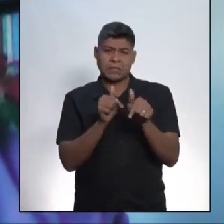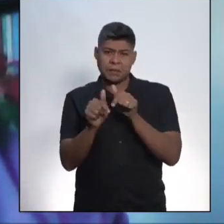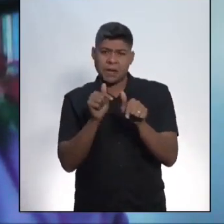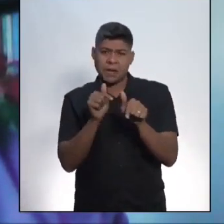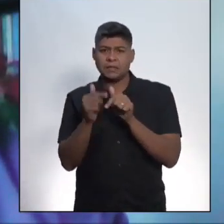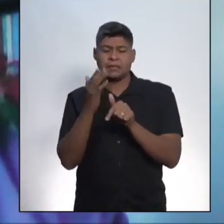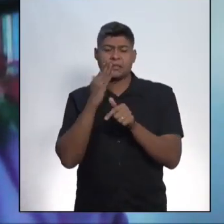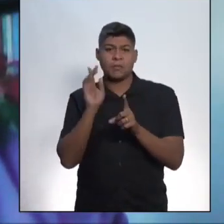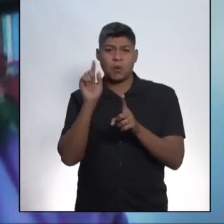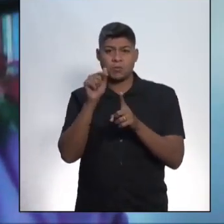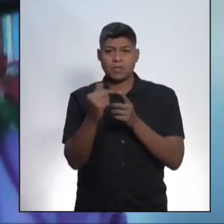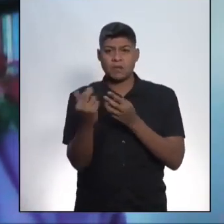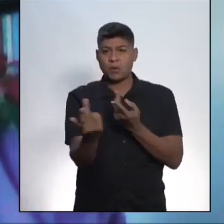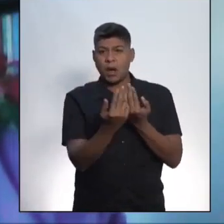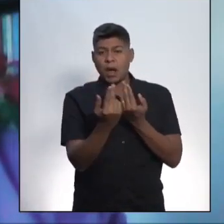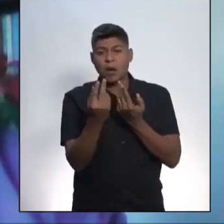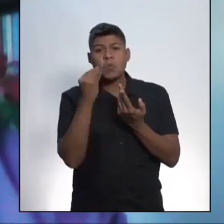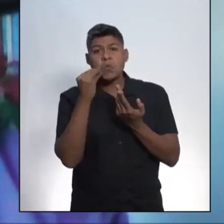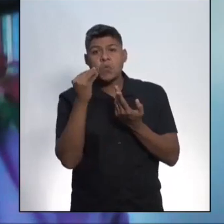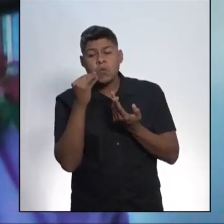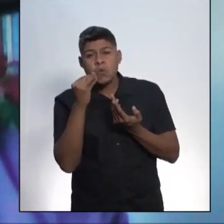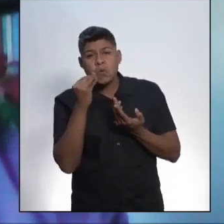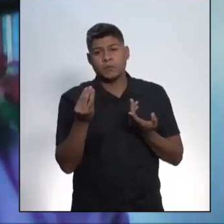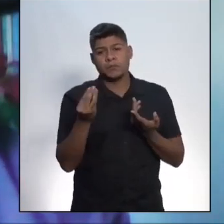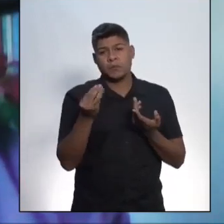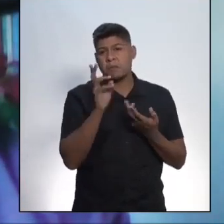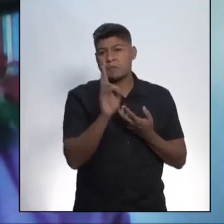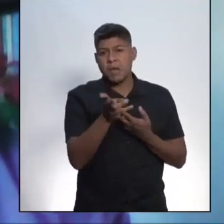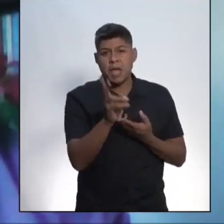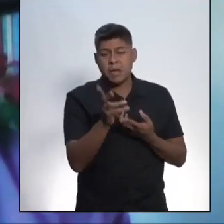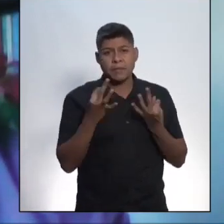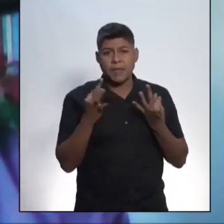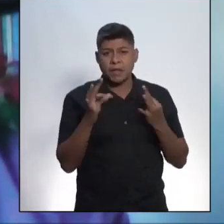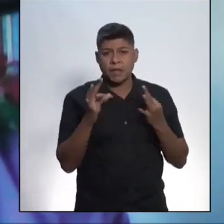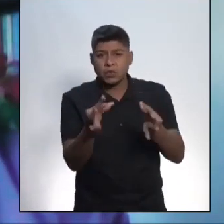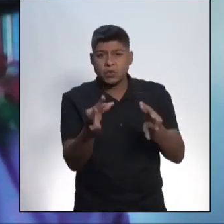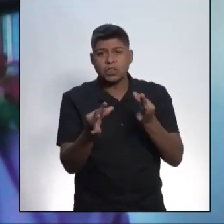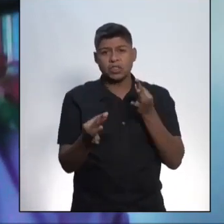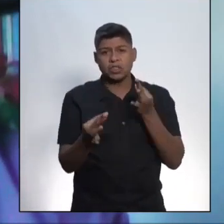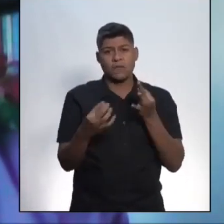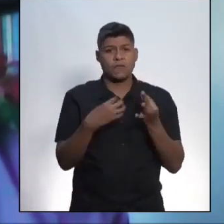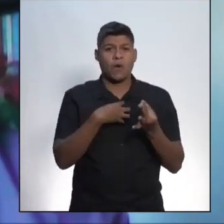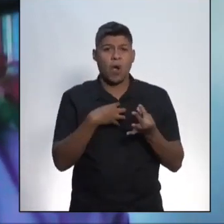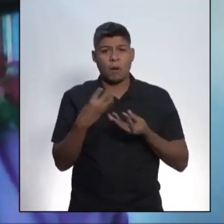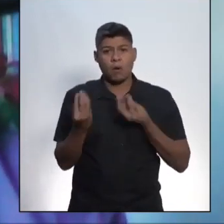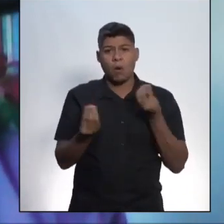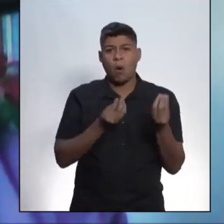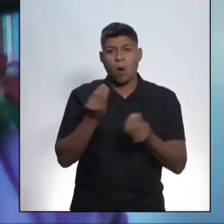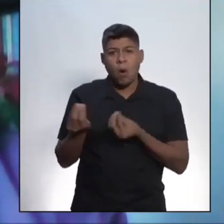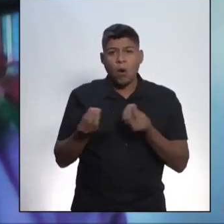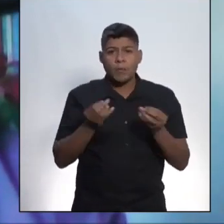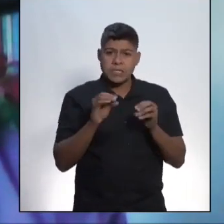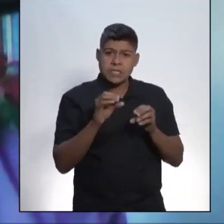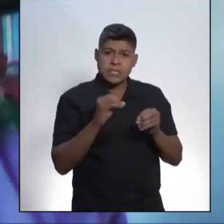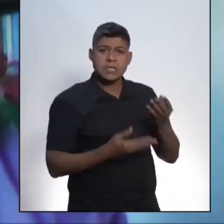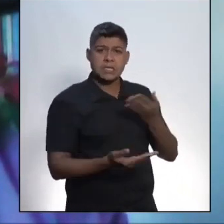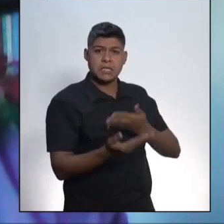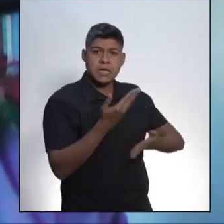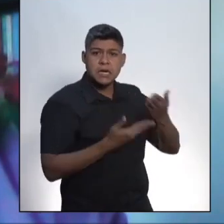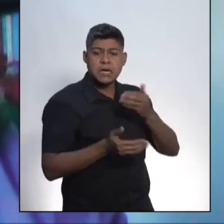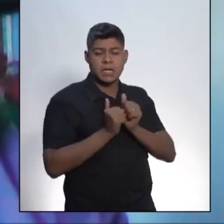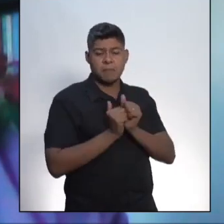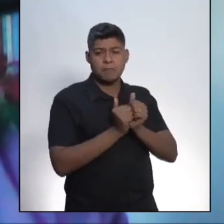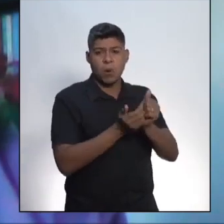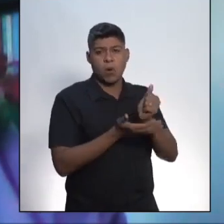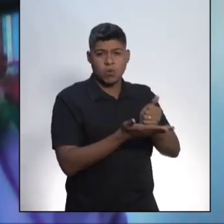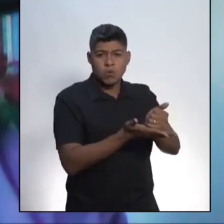mesmo objetivo e tendo que lançar a mão das mesmas tecnologias, das mesmas ferramentas, um ensinando o outro, um apoiando o